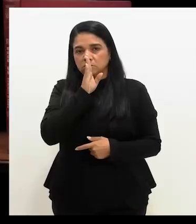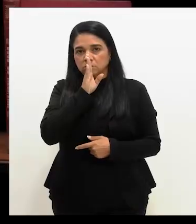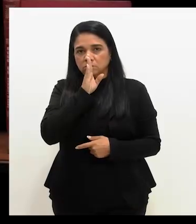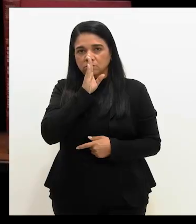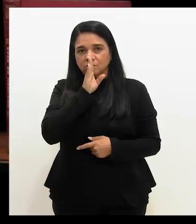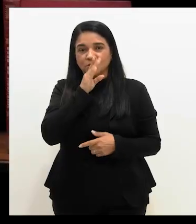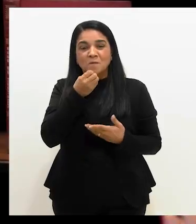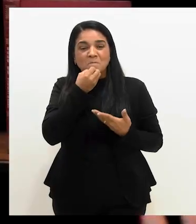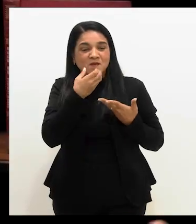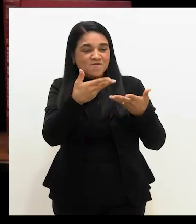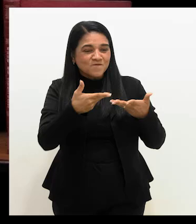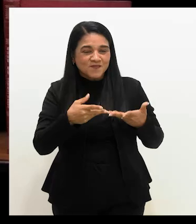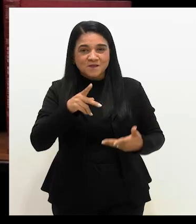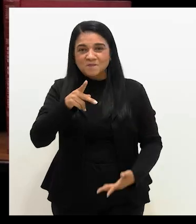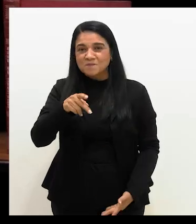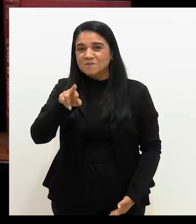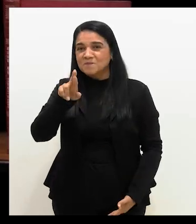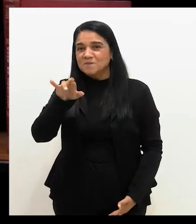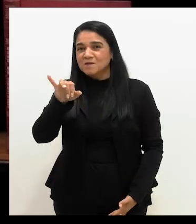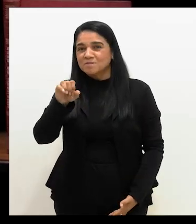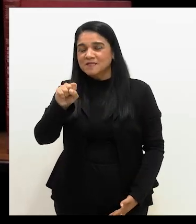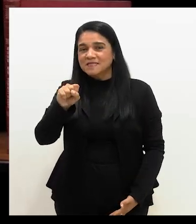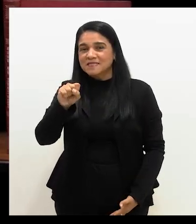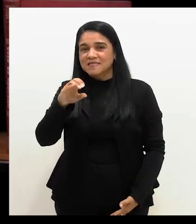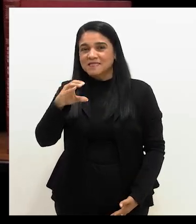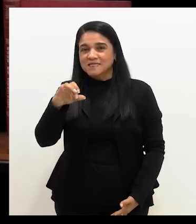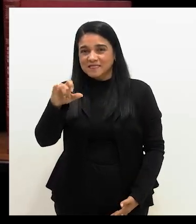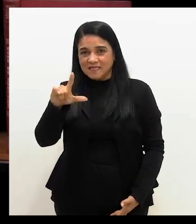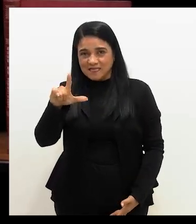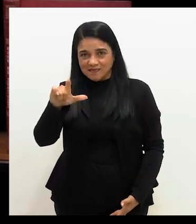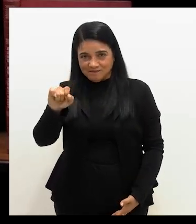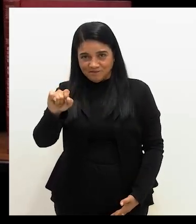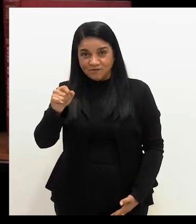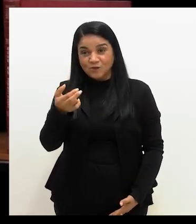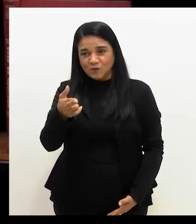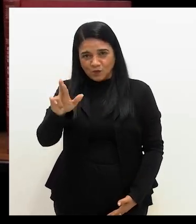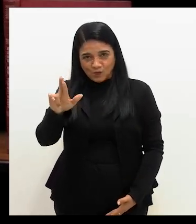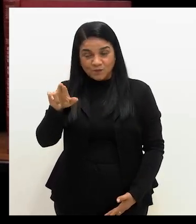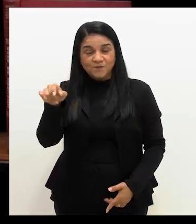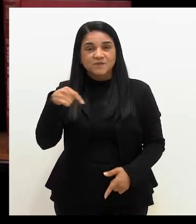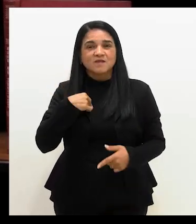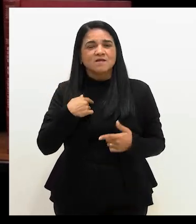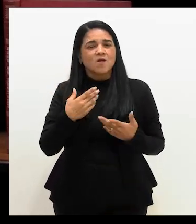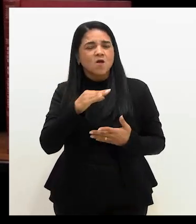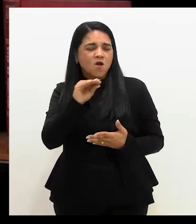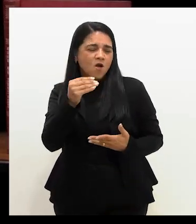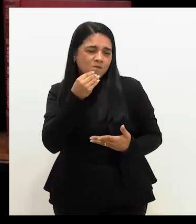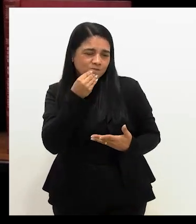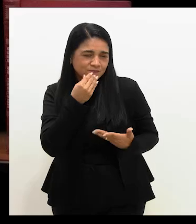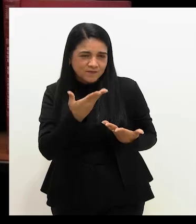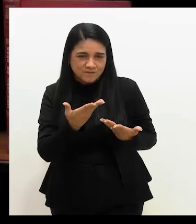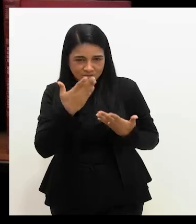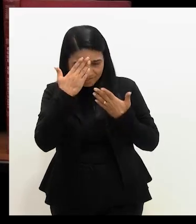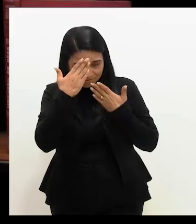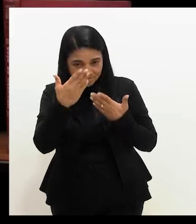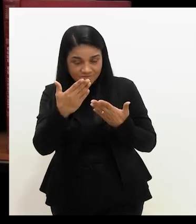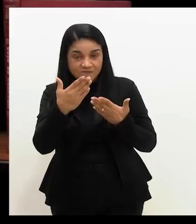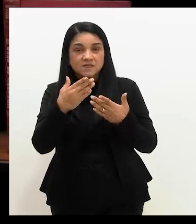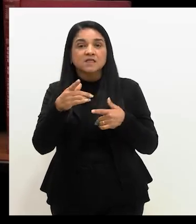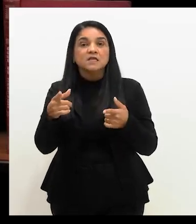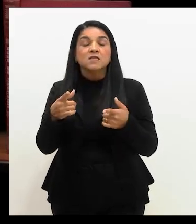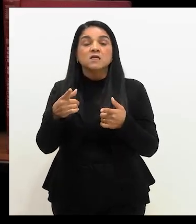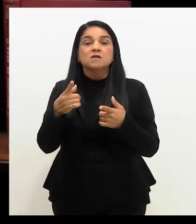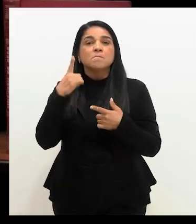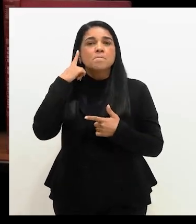não é? Bem-vinda, Priscila! Muito obrigada, Cláudia. Obrigada pela oportunidade. Estamos hoje aqui para falar, então, sobre essa questão da